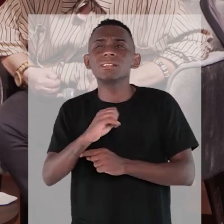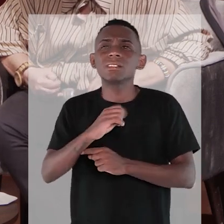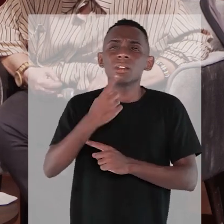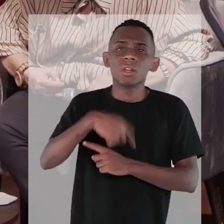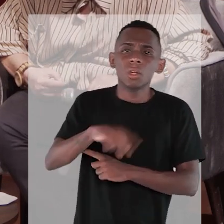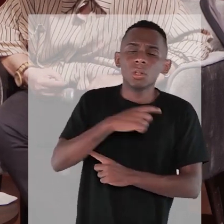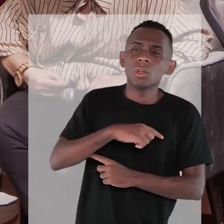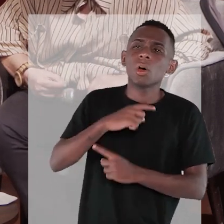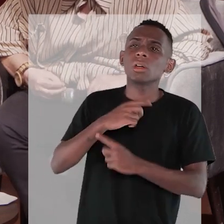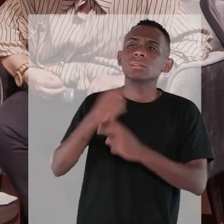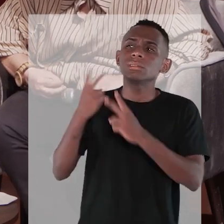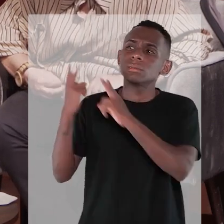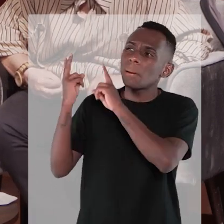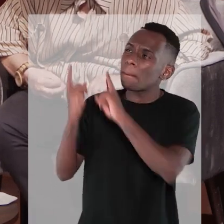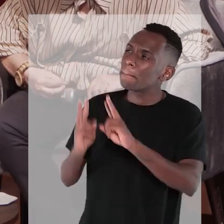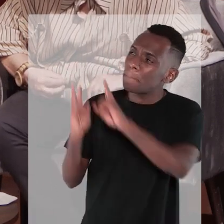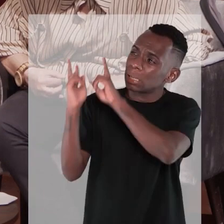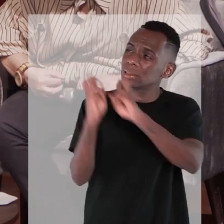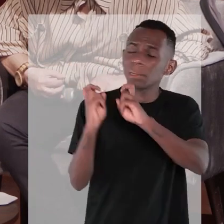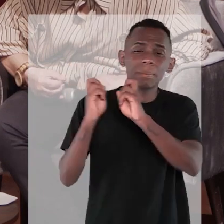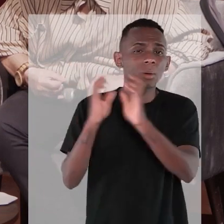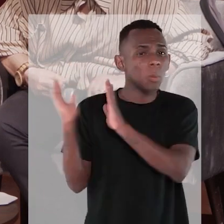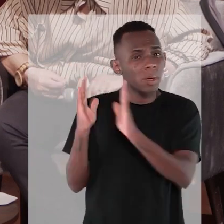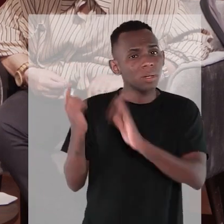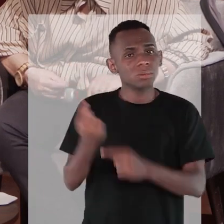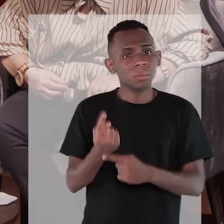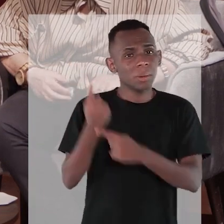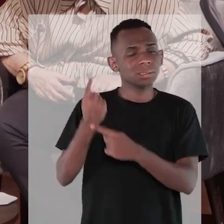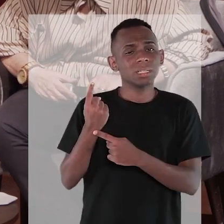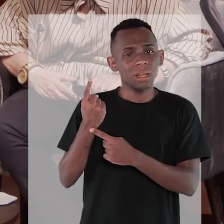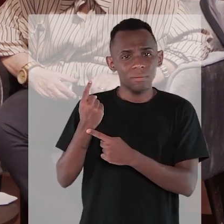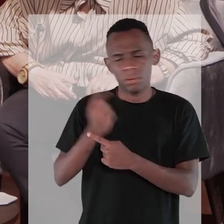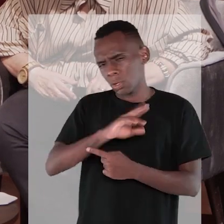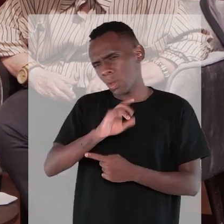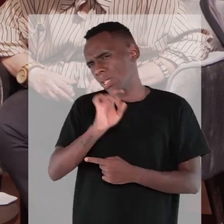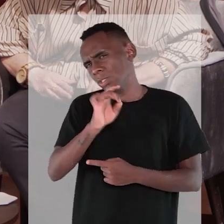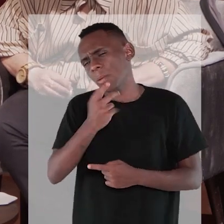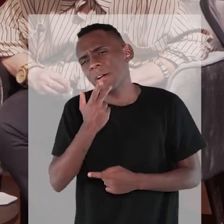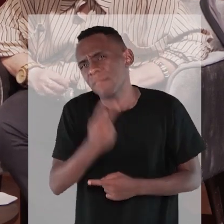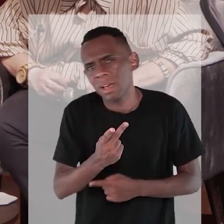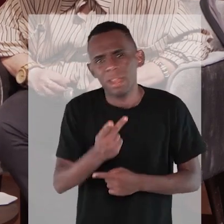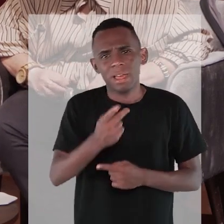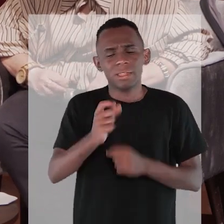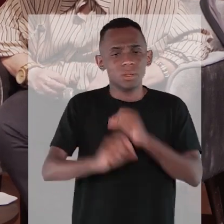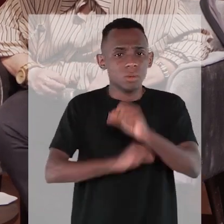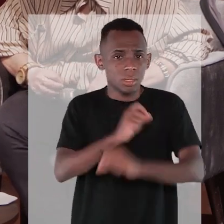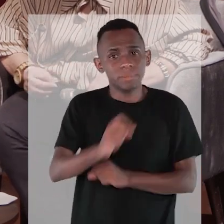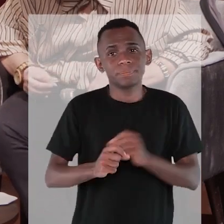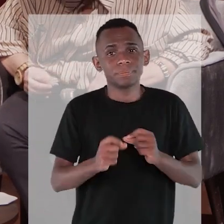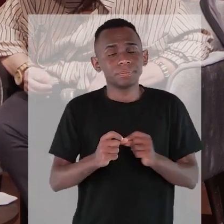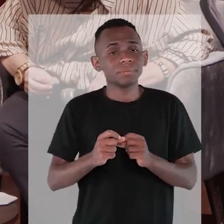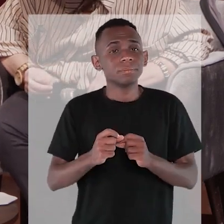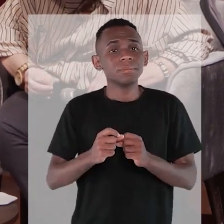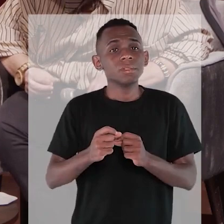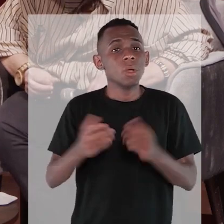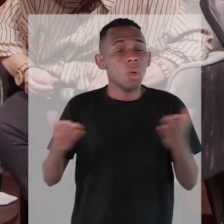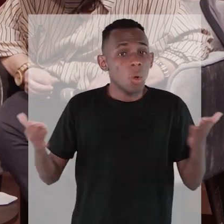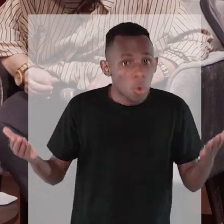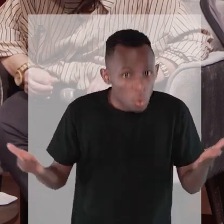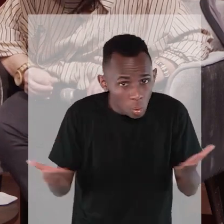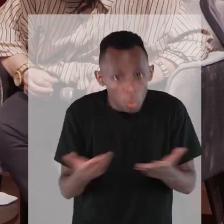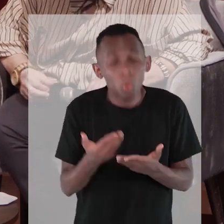aí conceitualmente, não para dizer que nós estamos vivendo no Brasil hoje um regime fascista, porque nós não estamos vivendo um